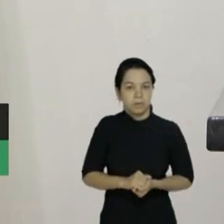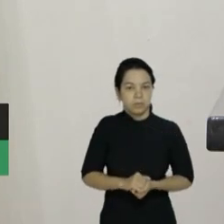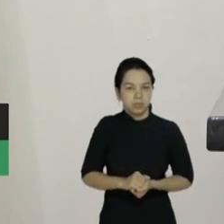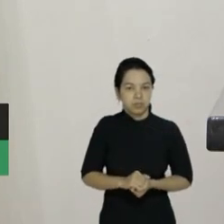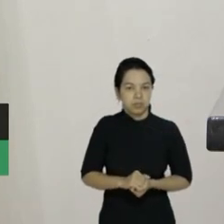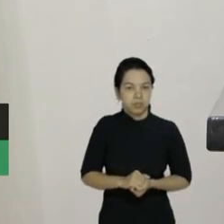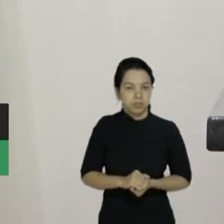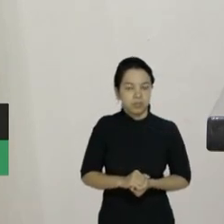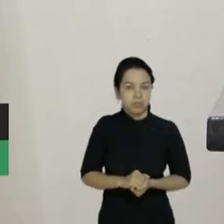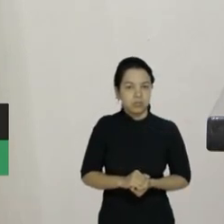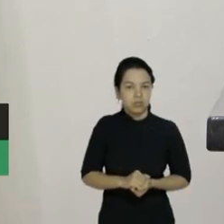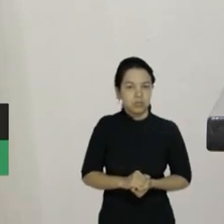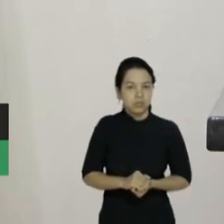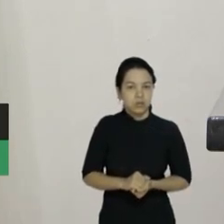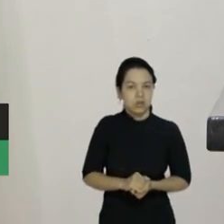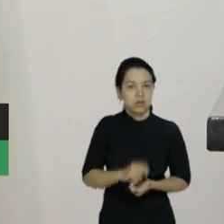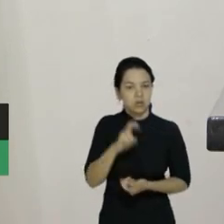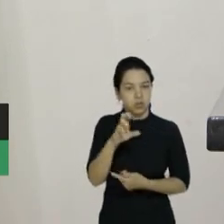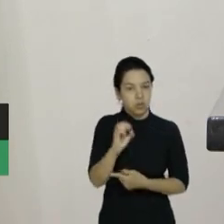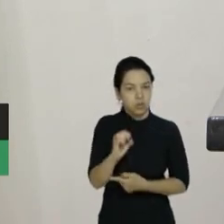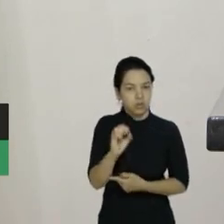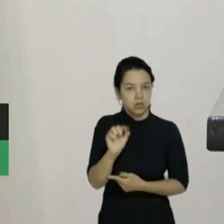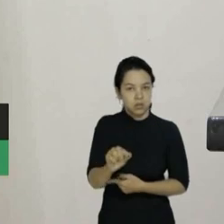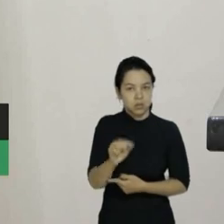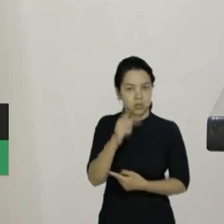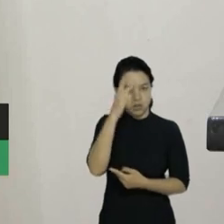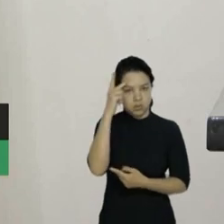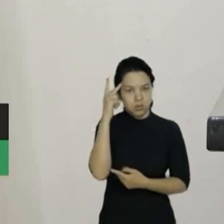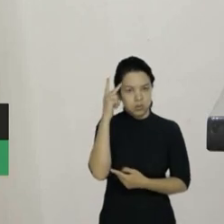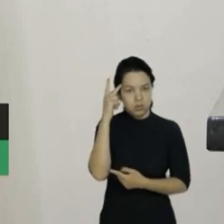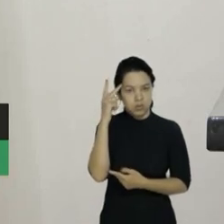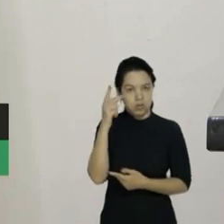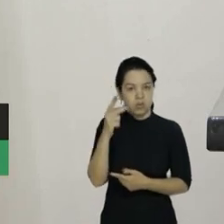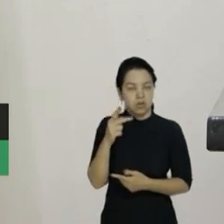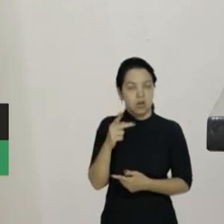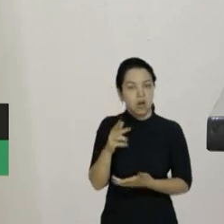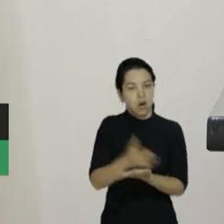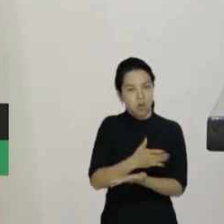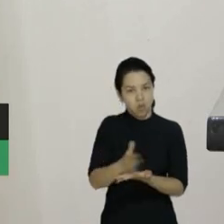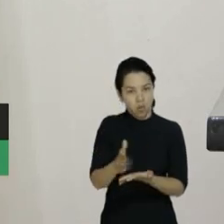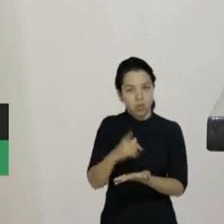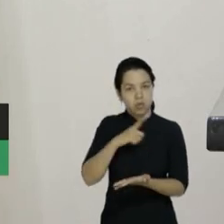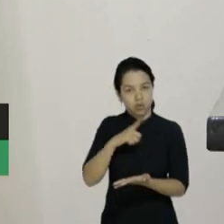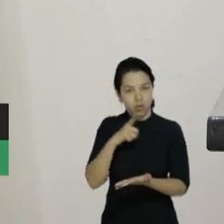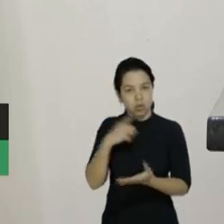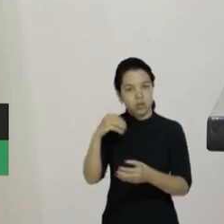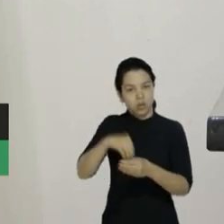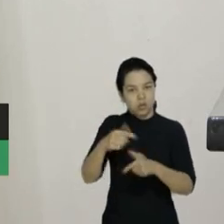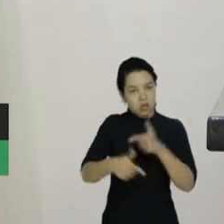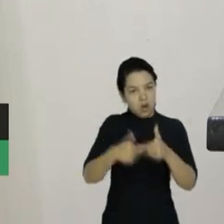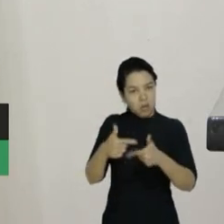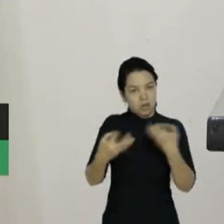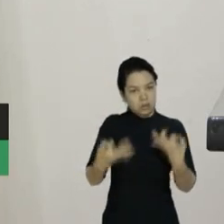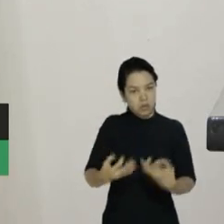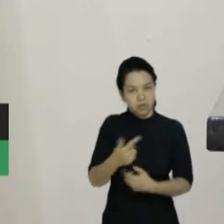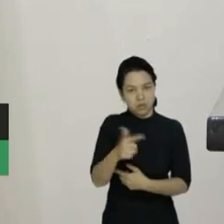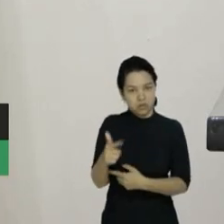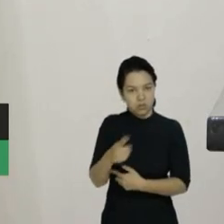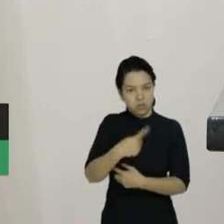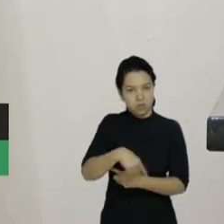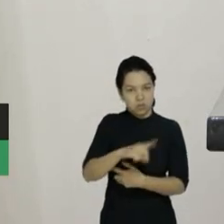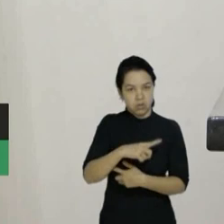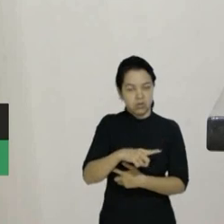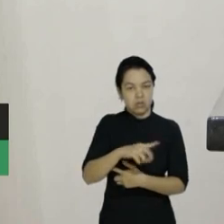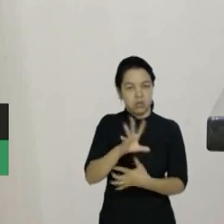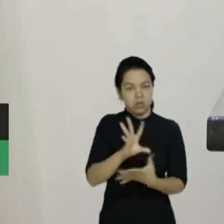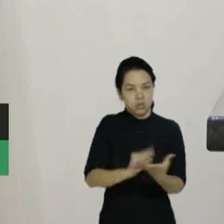Também tem uns 50 mil pessoas que não fazem o seu trabalho de casa. E nós temos a obrigação de dar o exemplo para que a